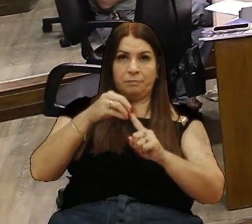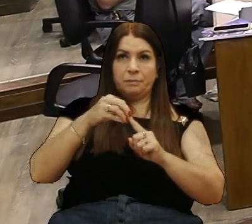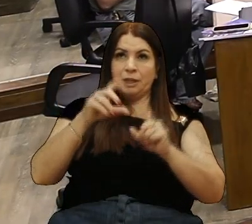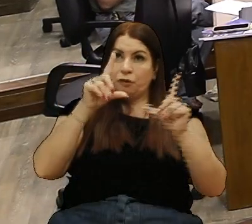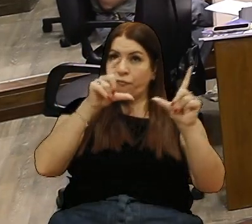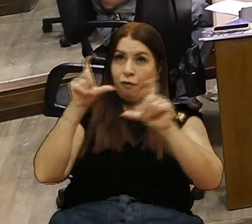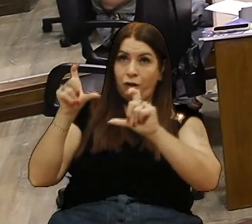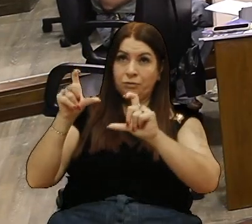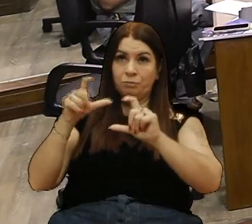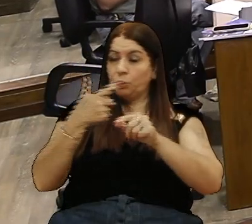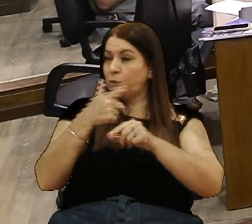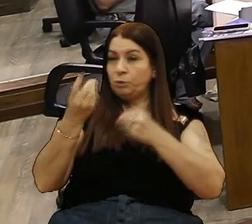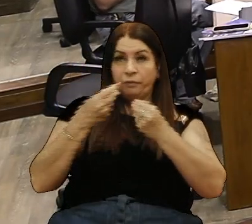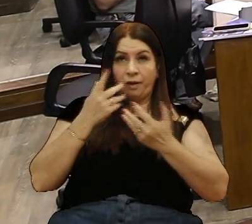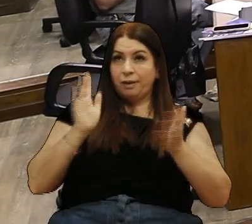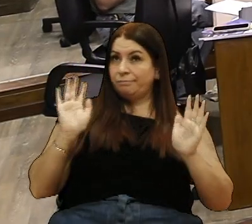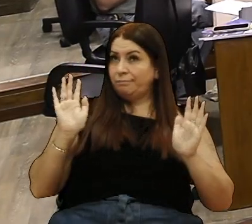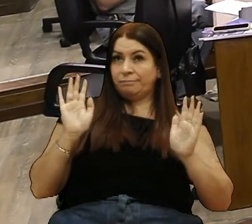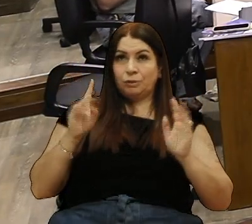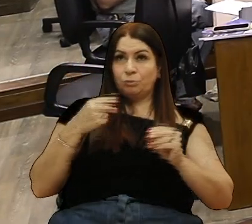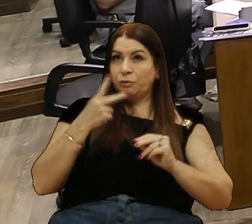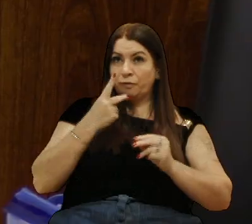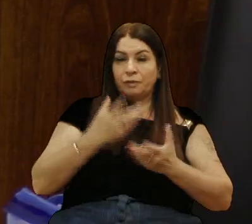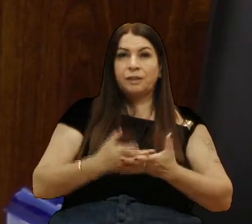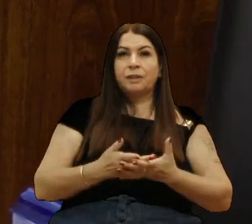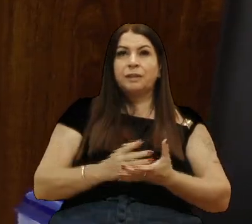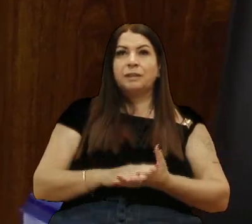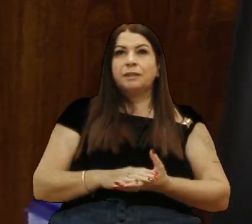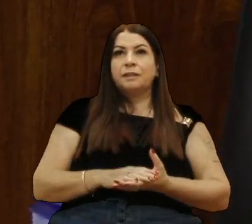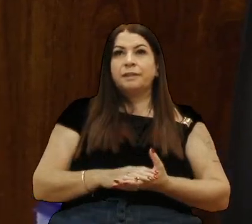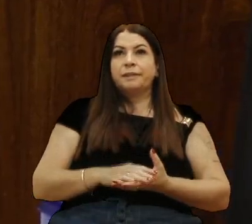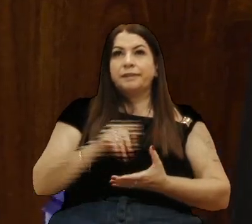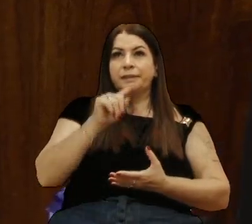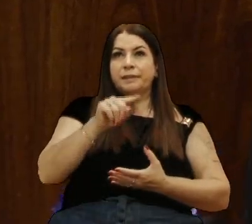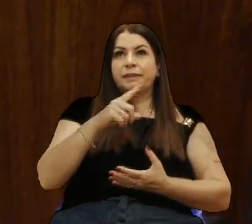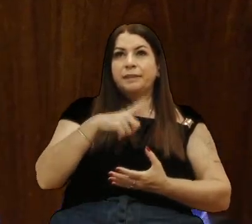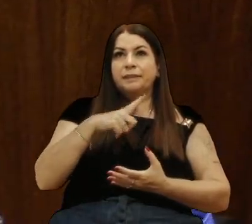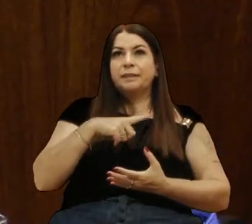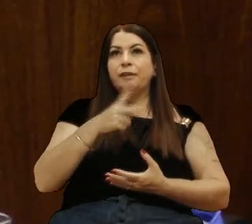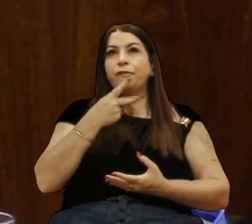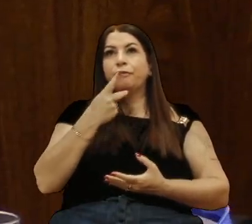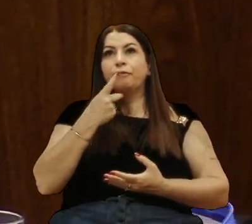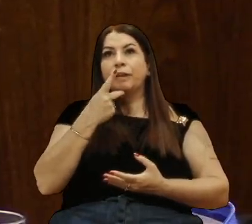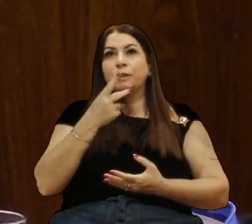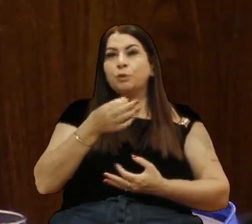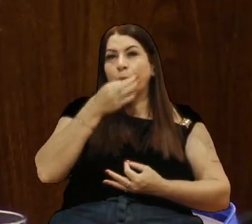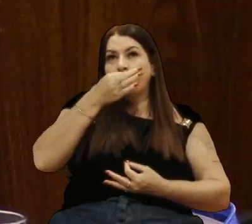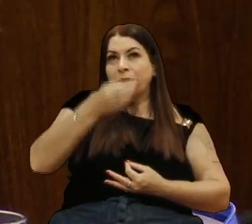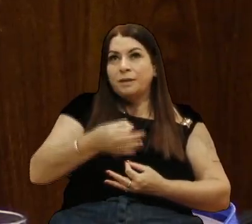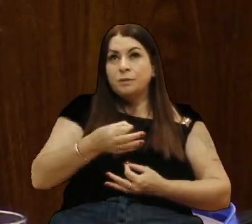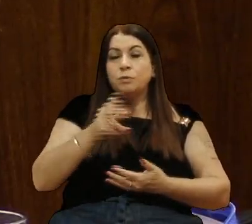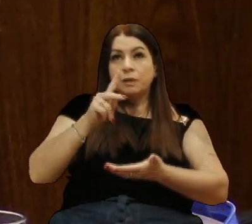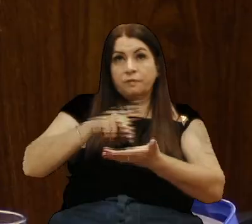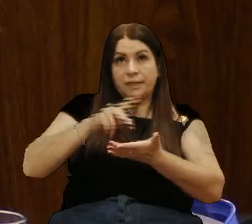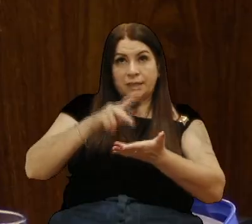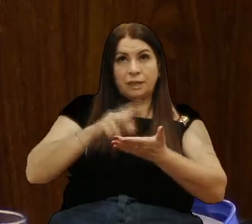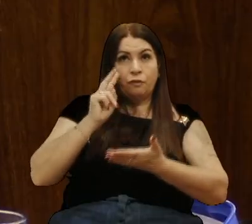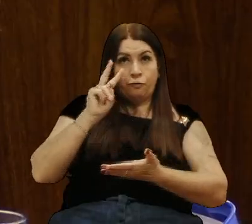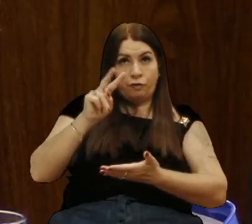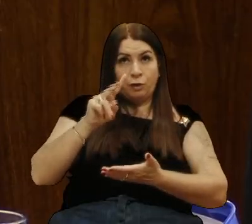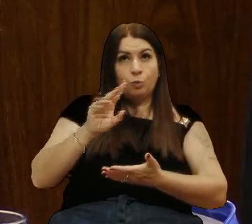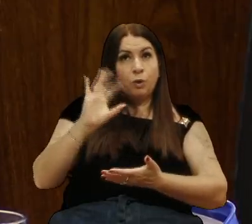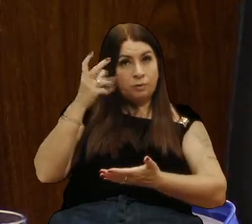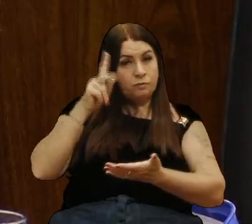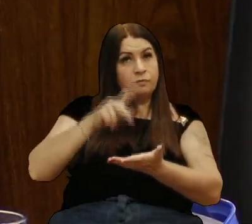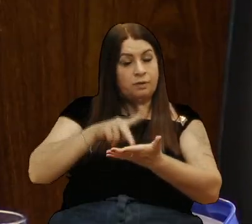fotos, porque daí não tem o que falar, não tem como dizer que a senhora está falando a sua opinião, quando, na verdade, a gente vê o